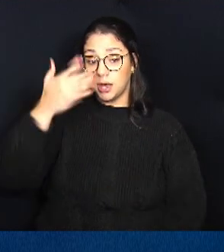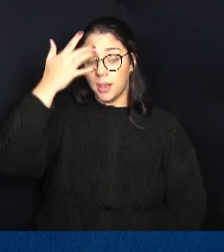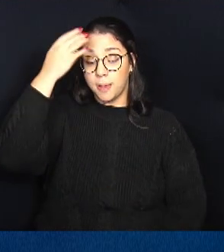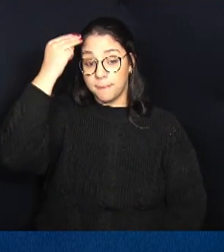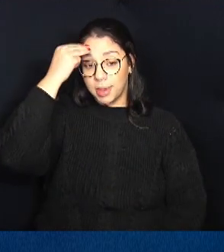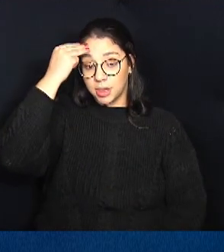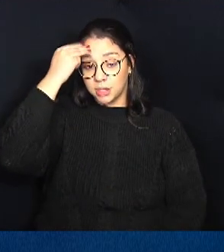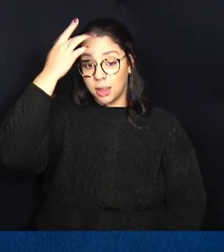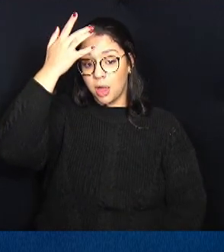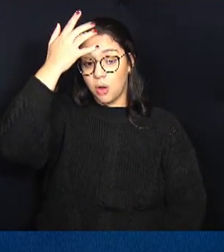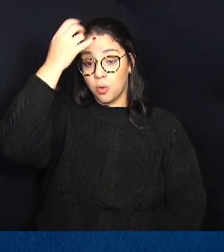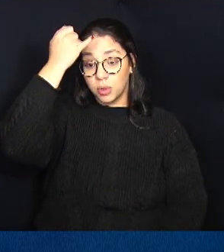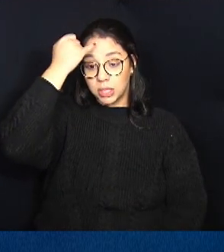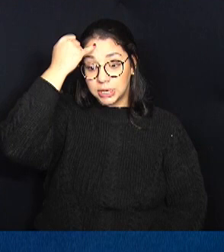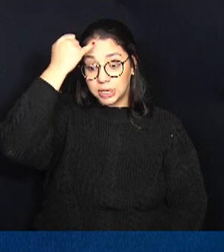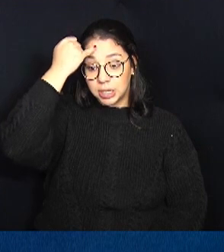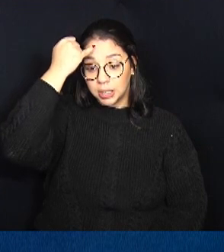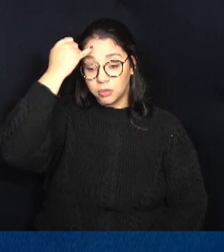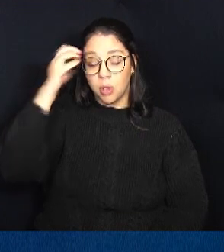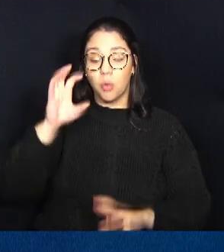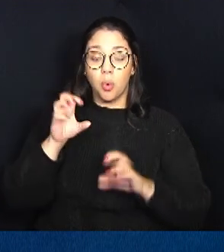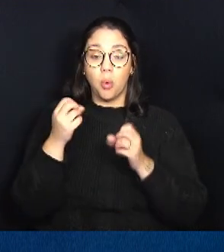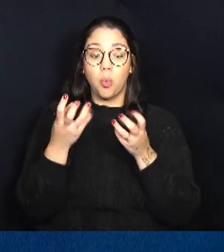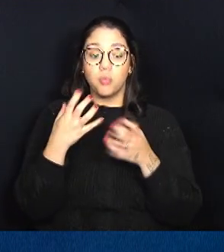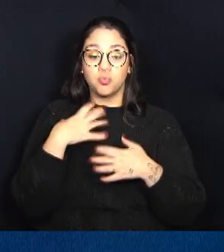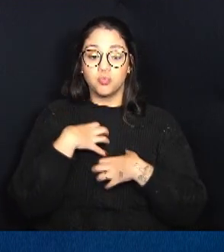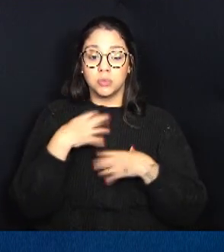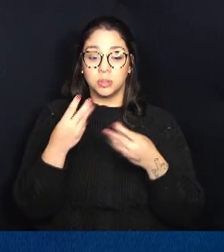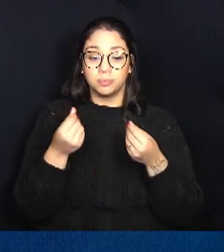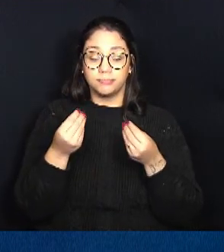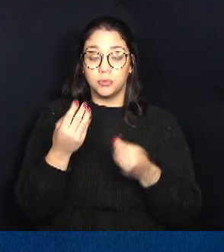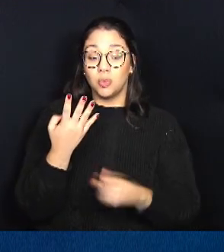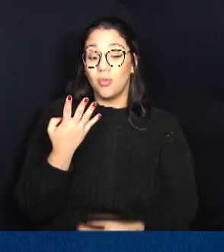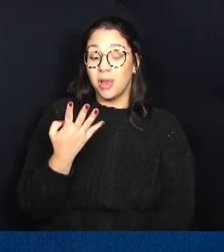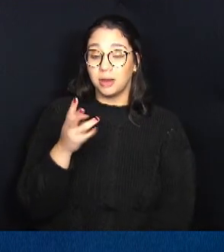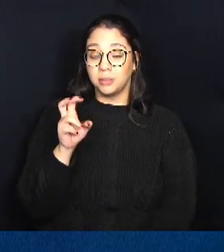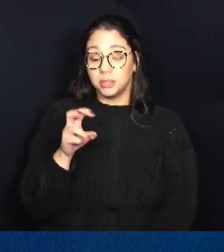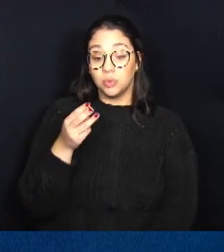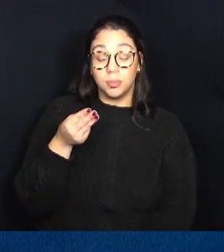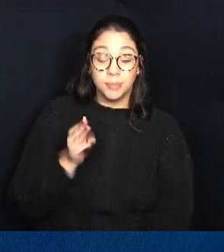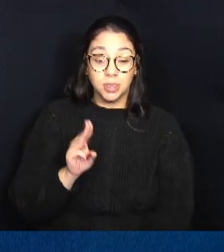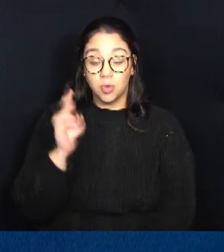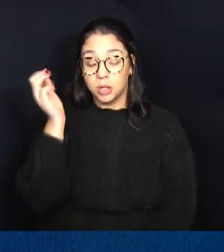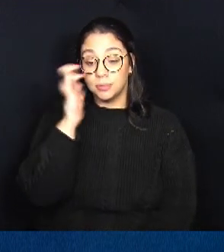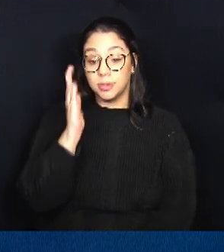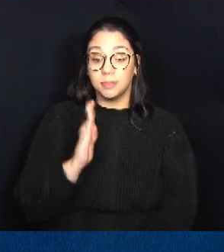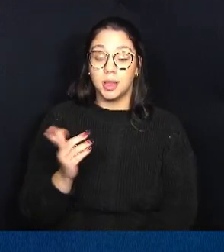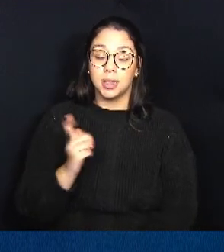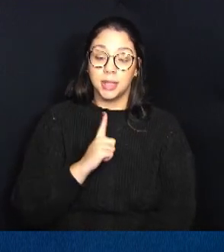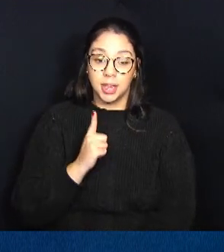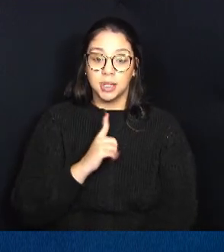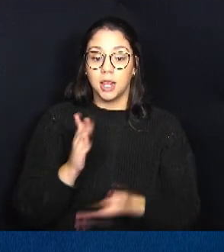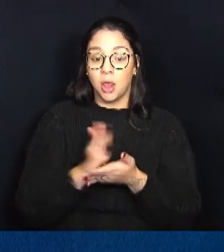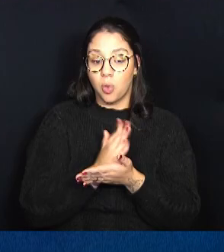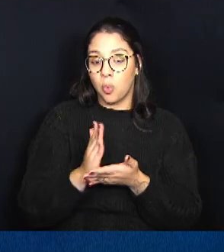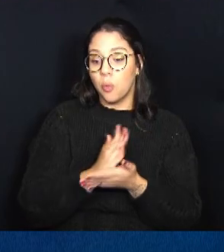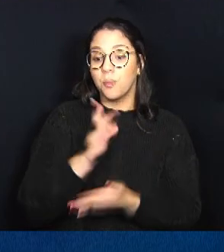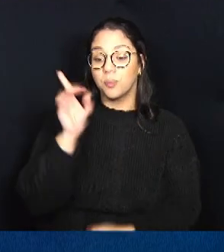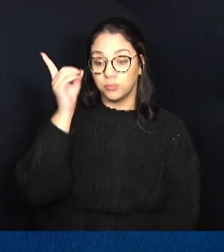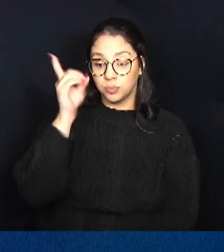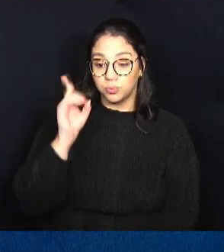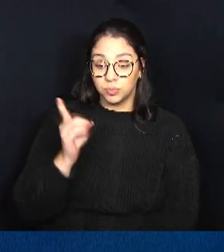ou sensorial. Pelo menos 45 milhões de brasileiros têm algum tipo de deficiência.